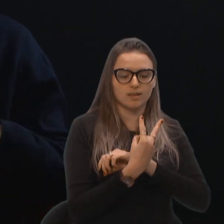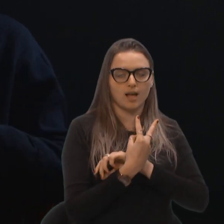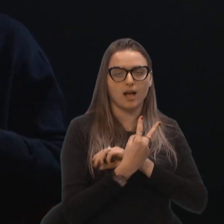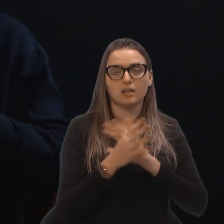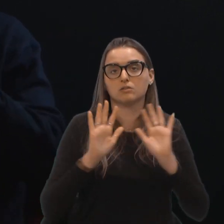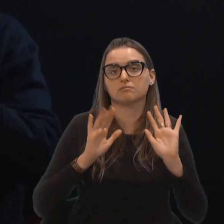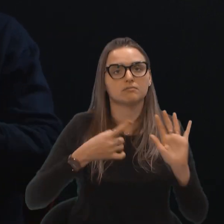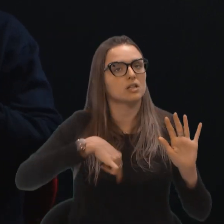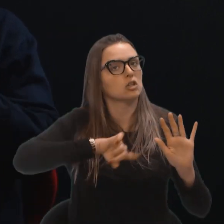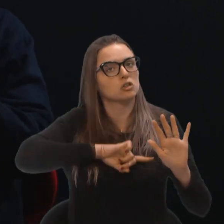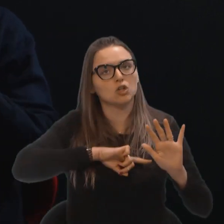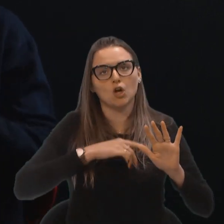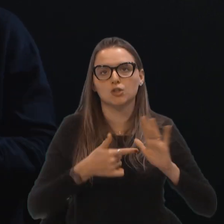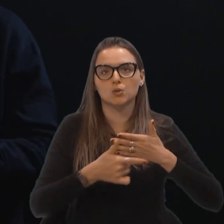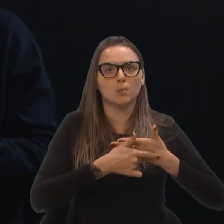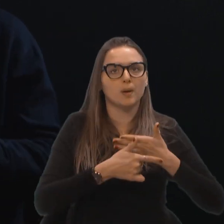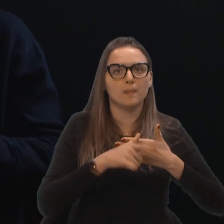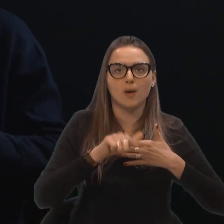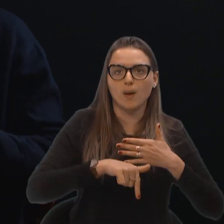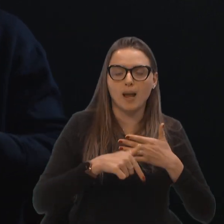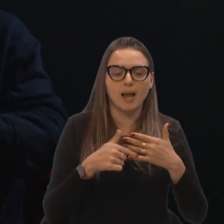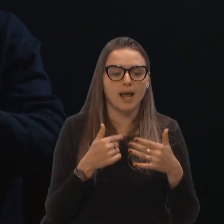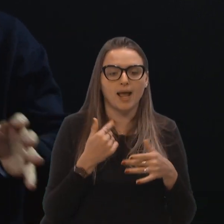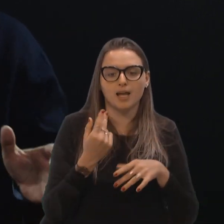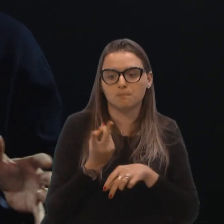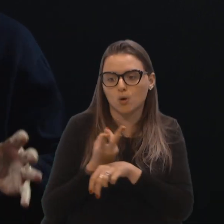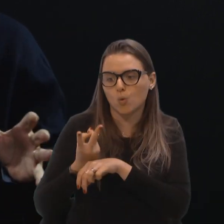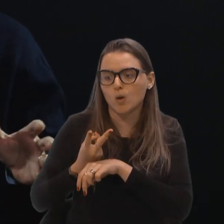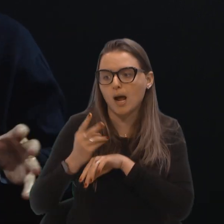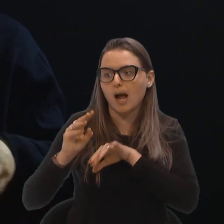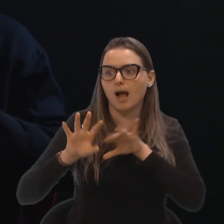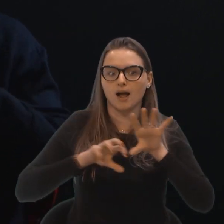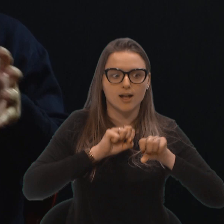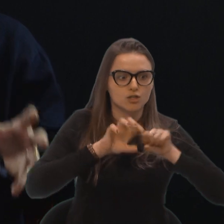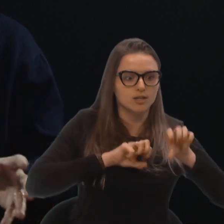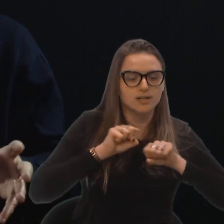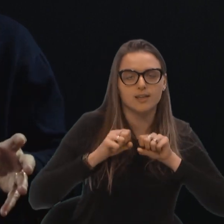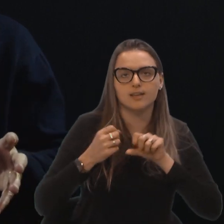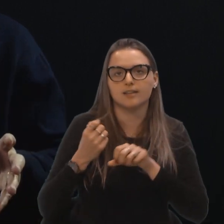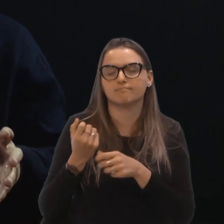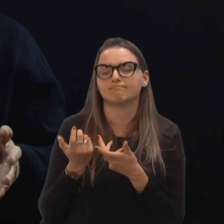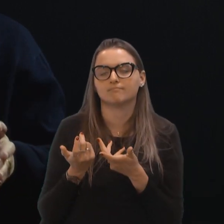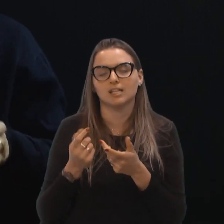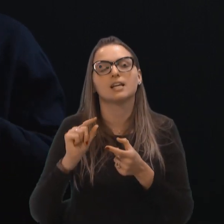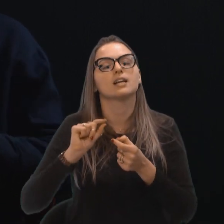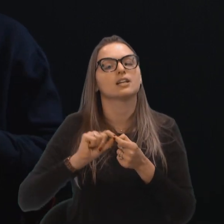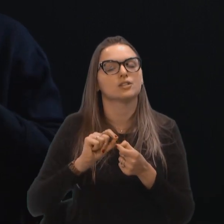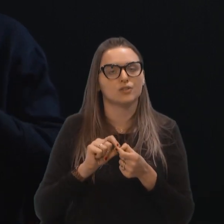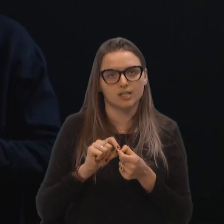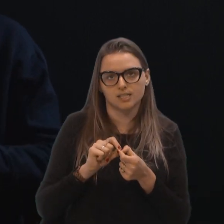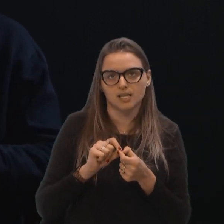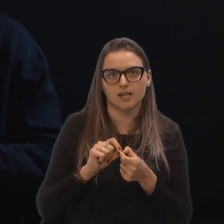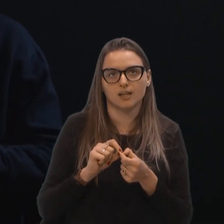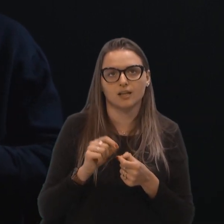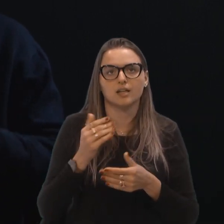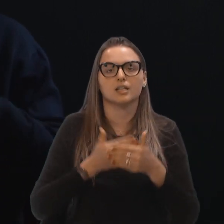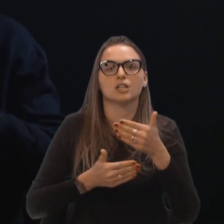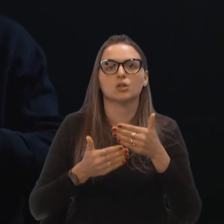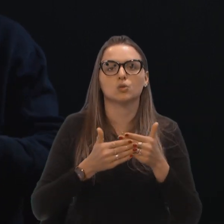de proteção, precisamos... Nossa tarefa é correr atrás e achar as maneiras de fazer com